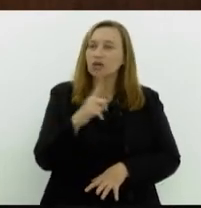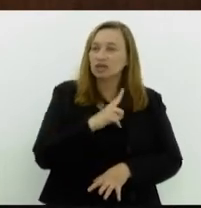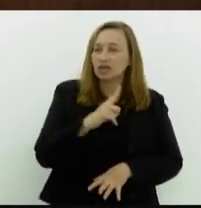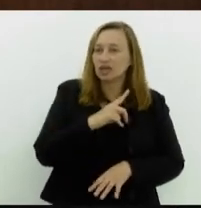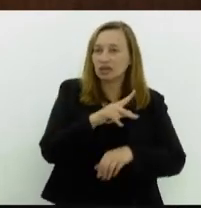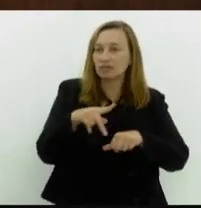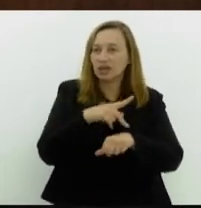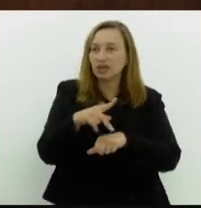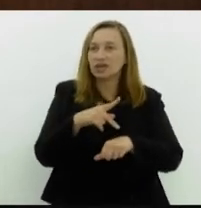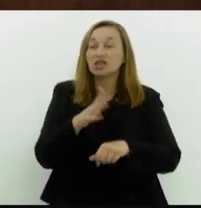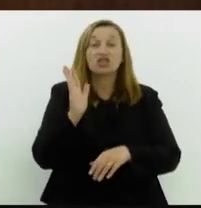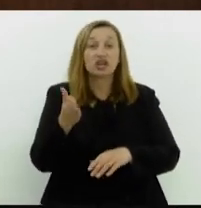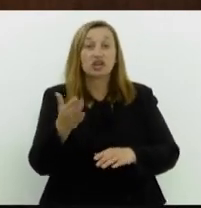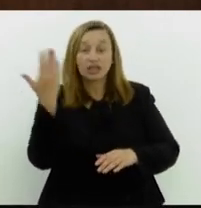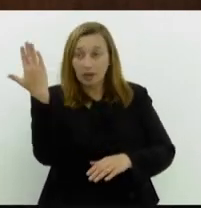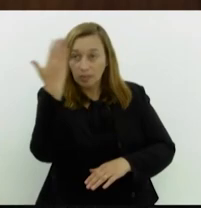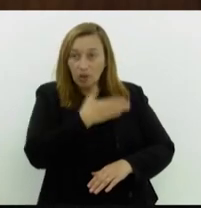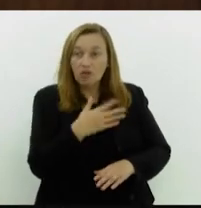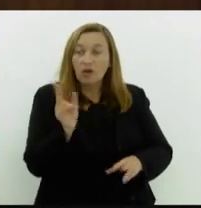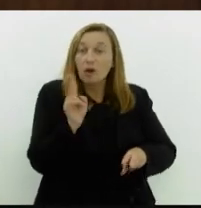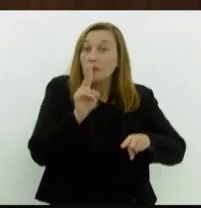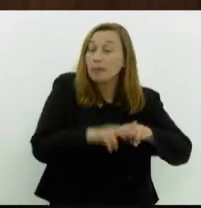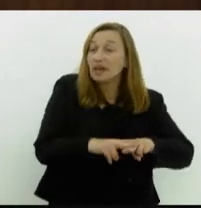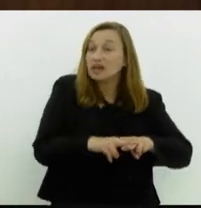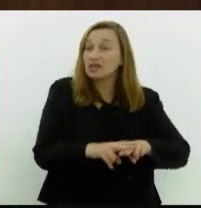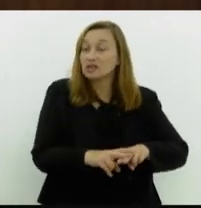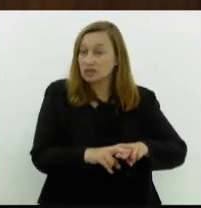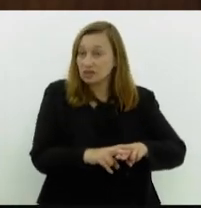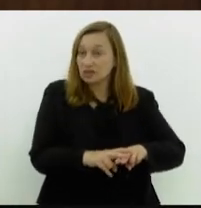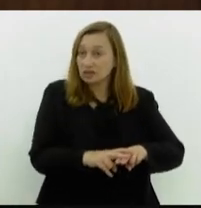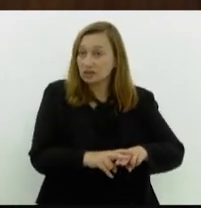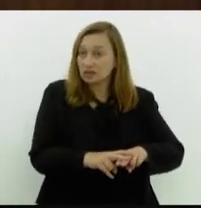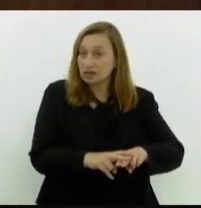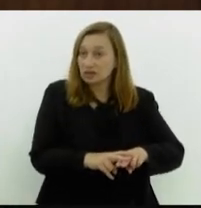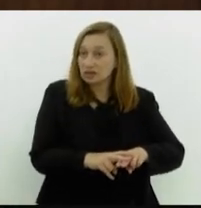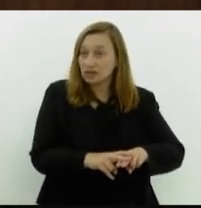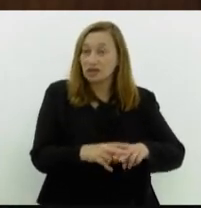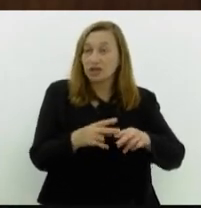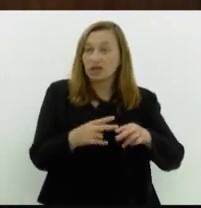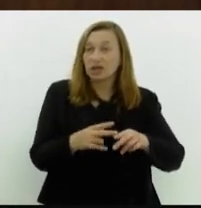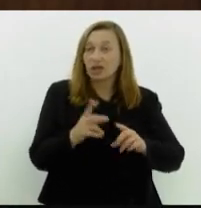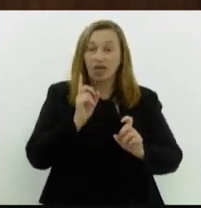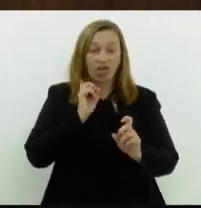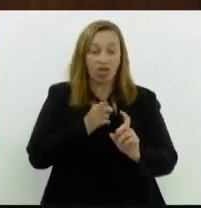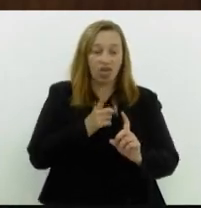aqui a prova. Preso por constantemente agredir